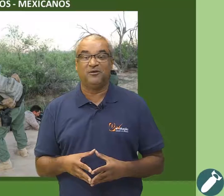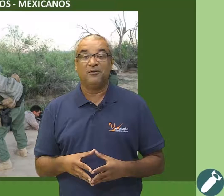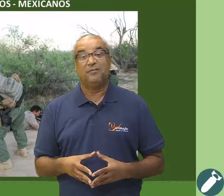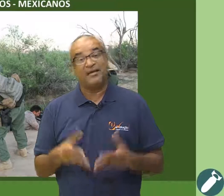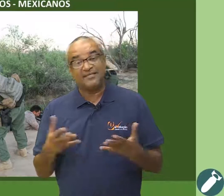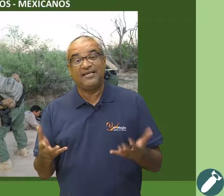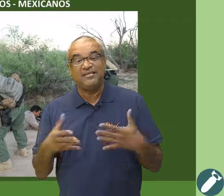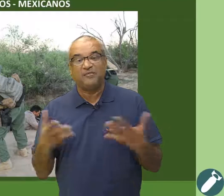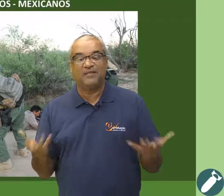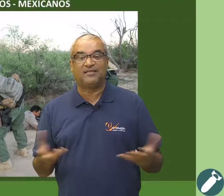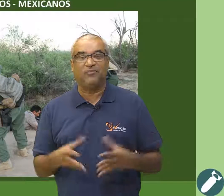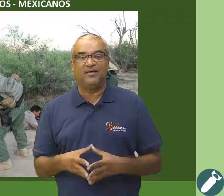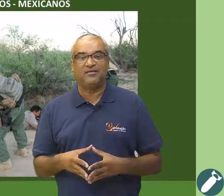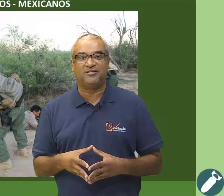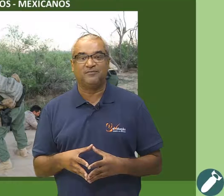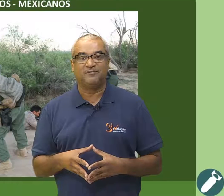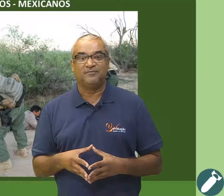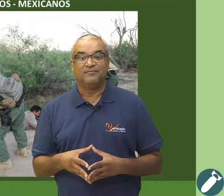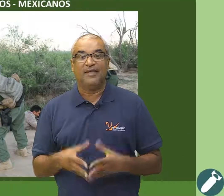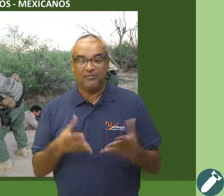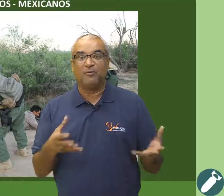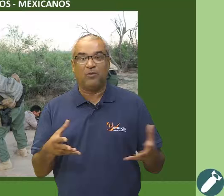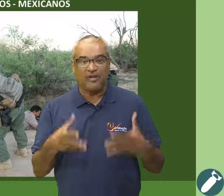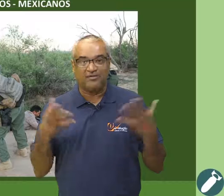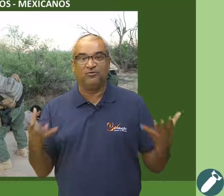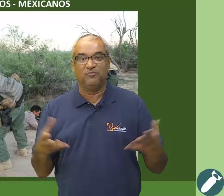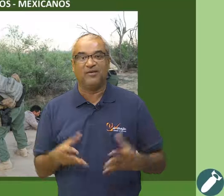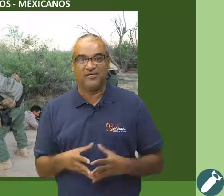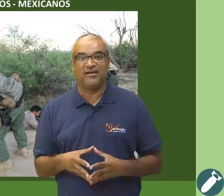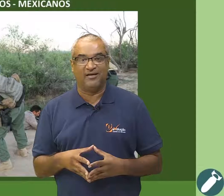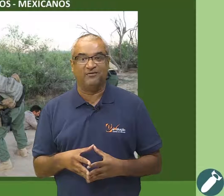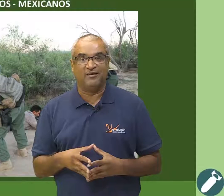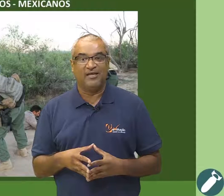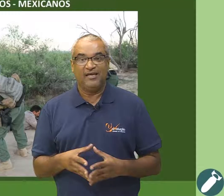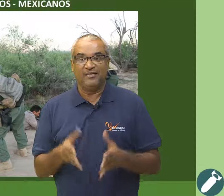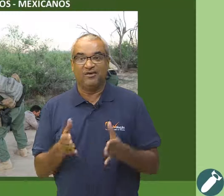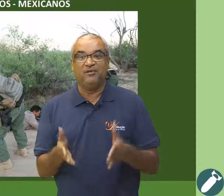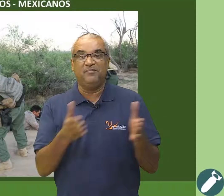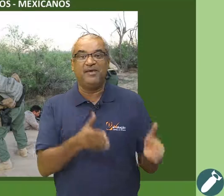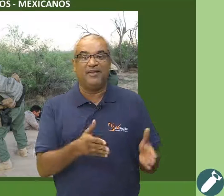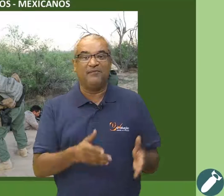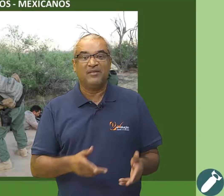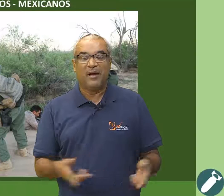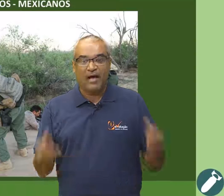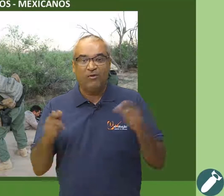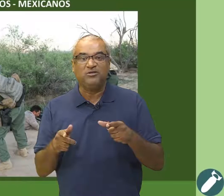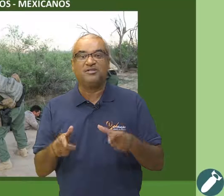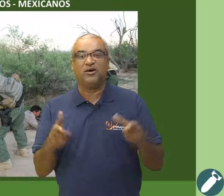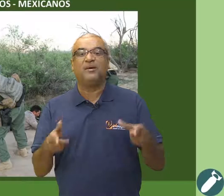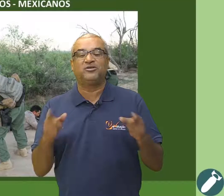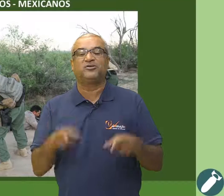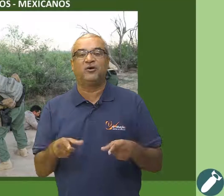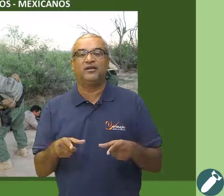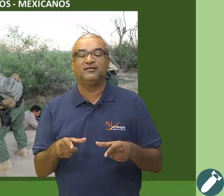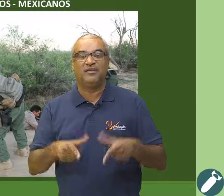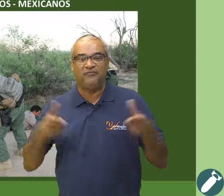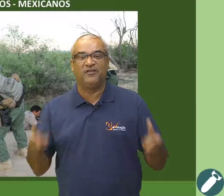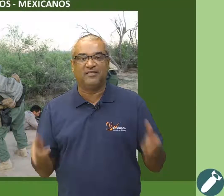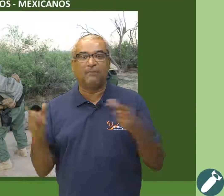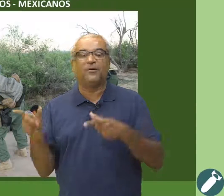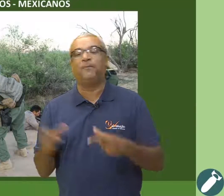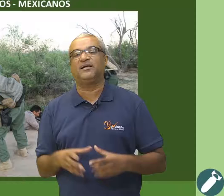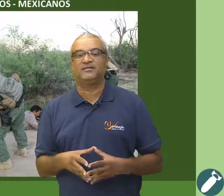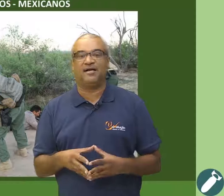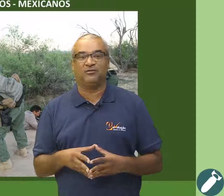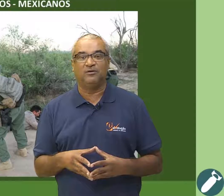Unidos, mas sentimentalmente é do coração do mexicano. Então ele migra aonde tem uma história